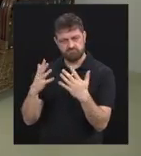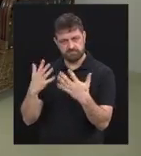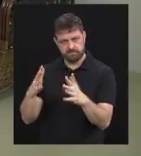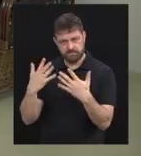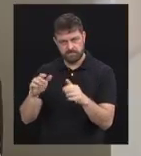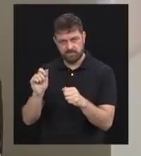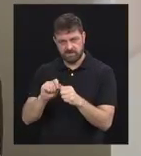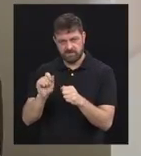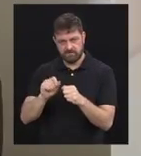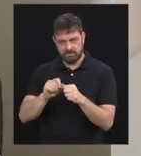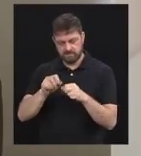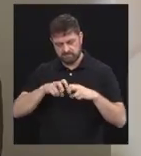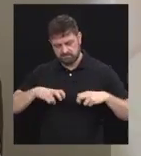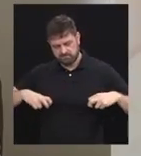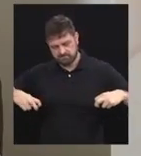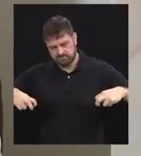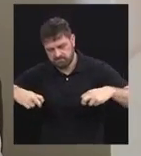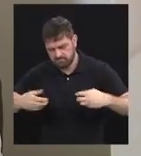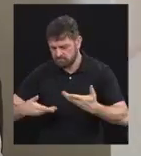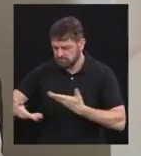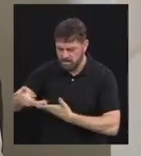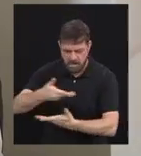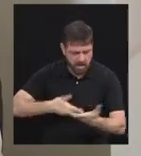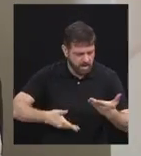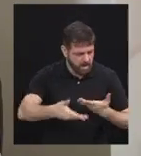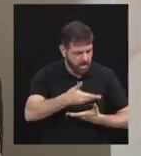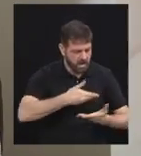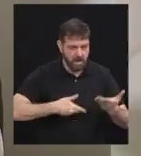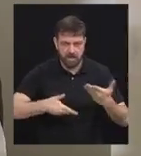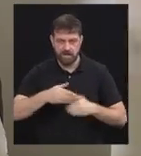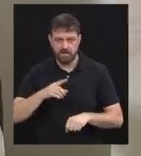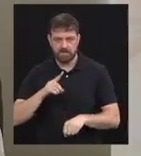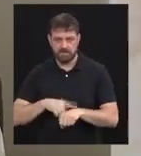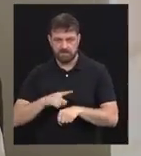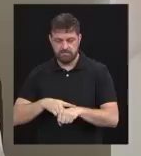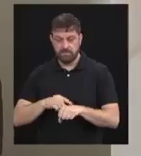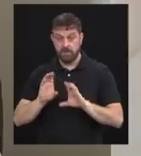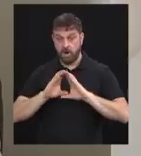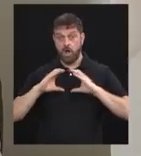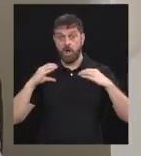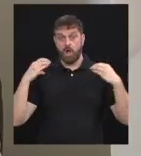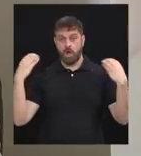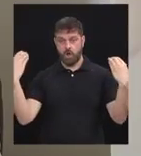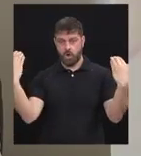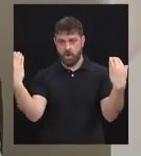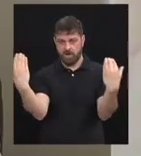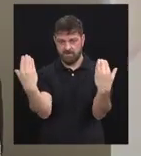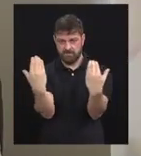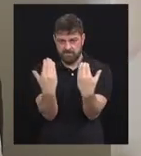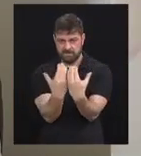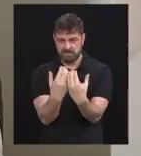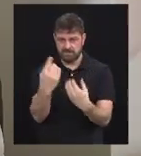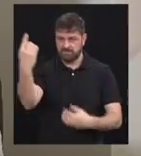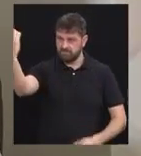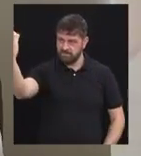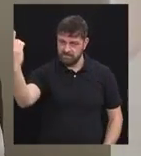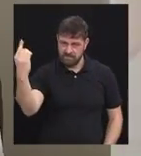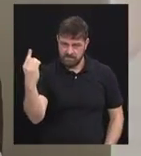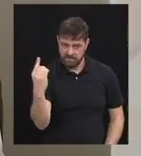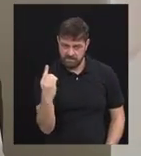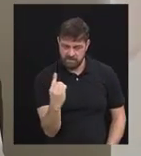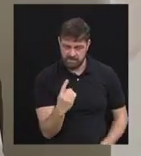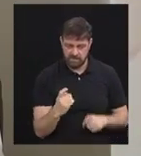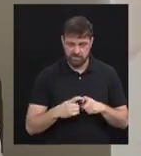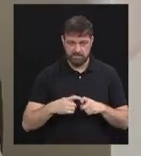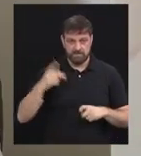um breve relato das atividades. Nós vamos ter uma conferência de um colega nosso de São Paulo que vai falar